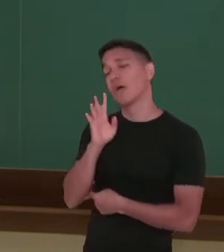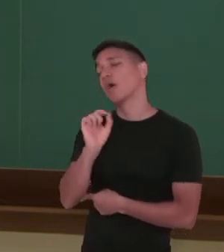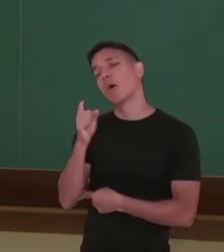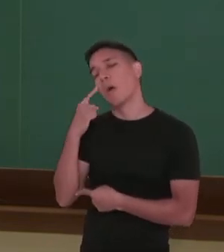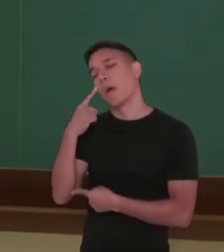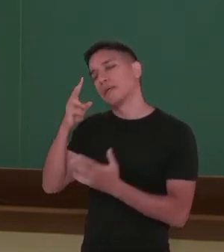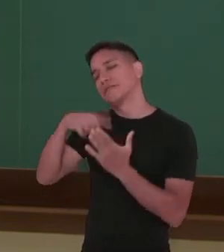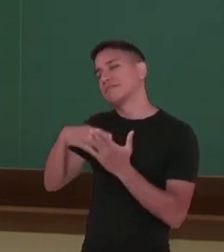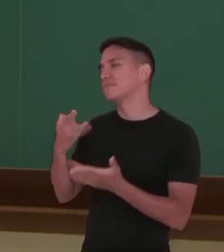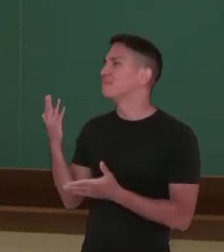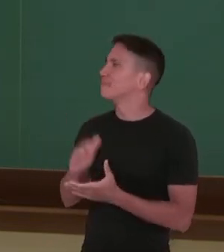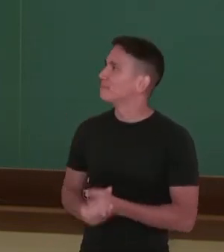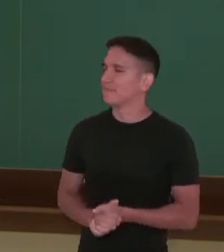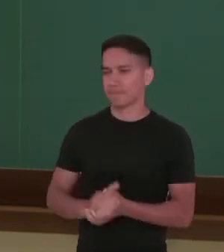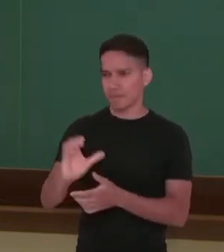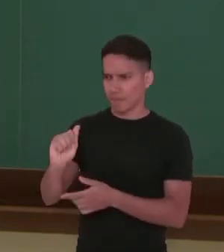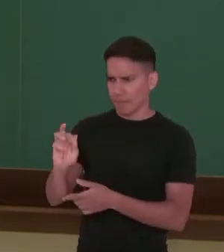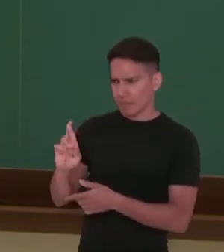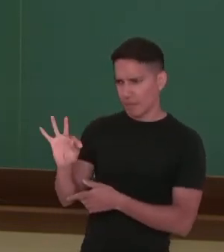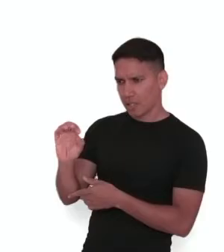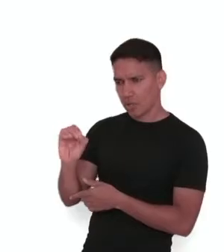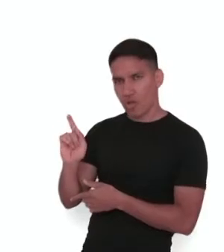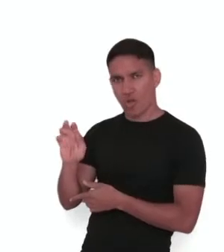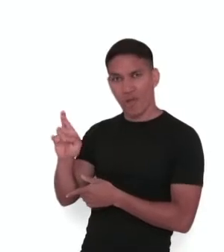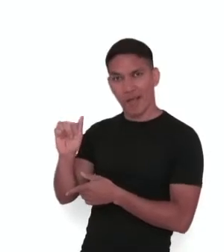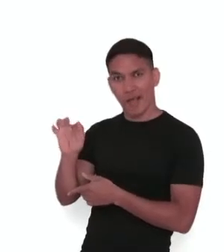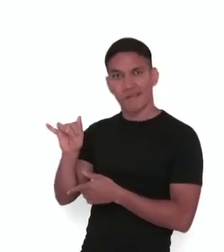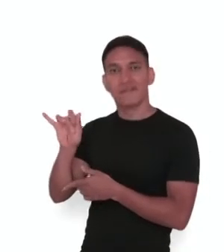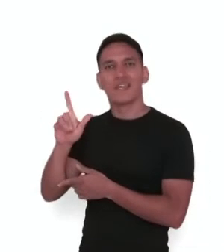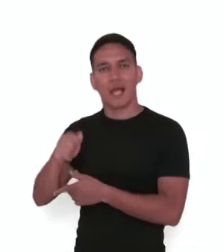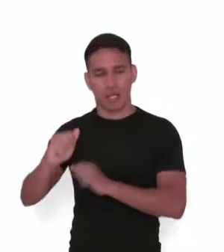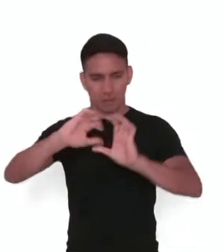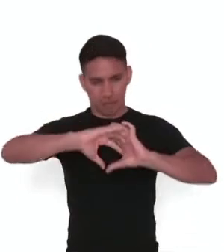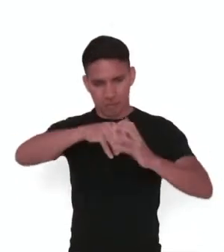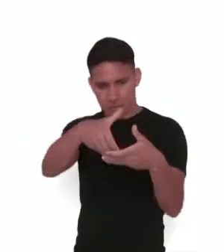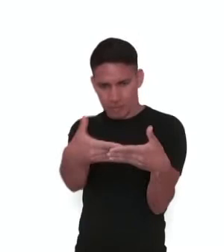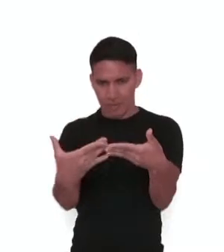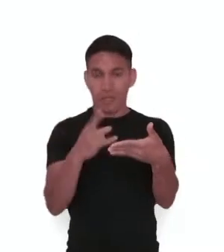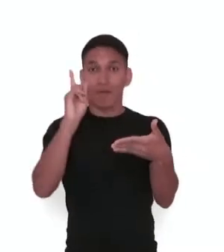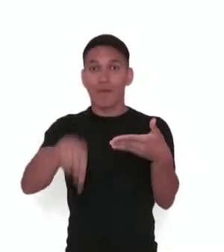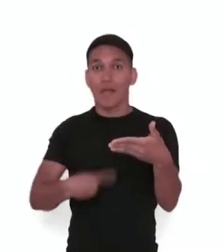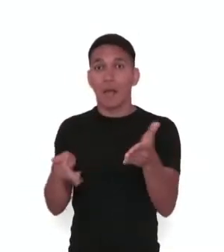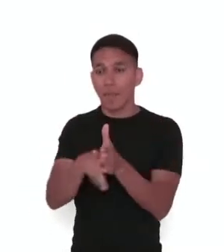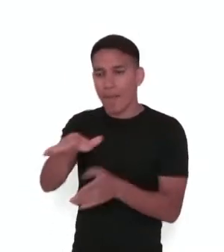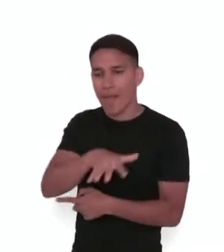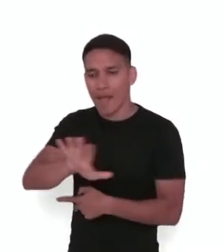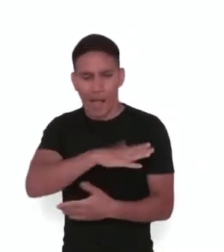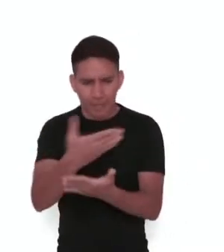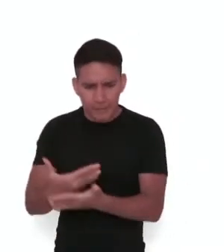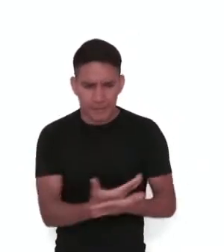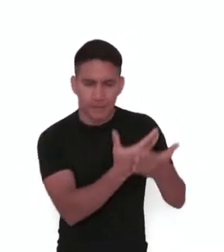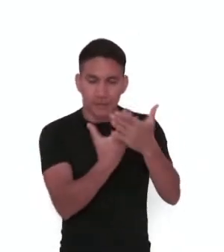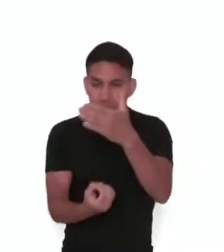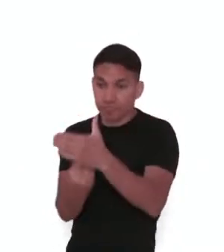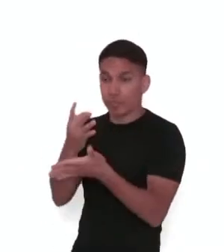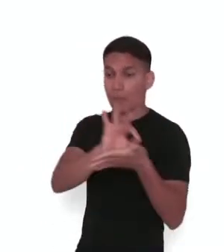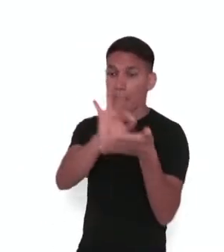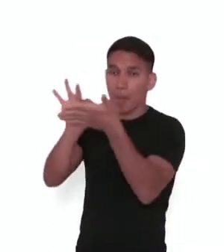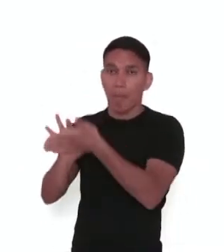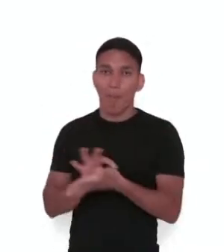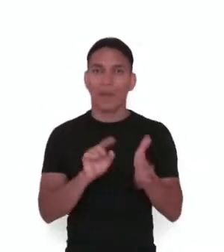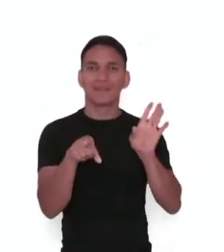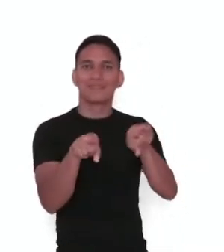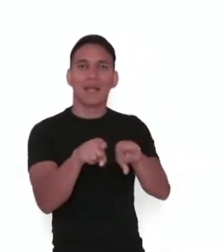junto? Cartografia é a ciência que se dedica à construção dos mapas e à representação do espaço